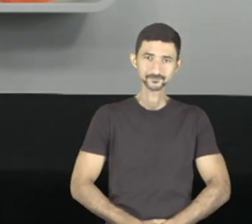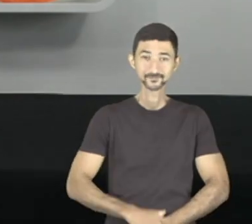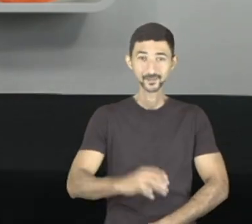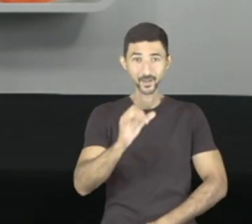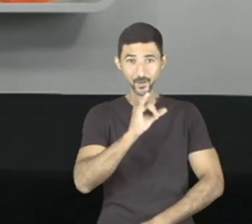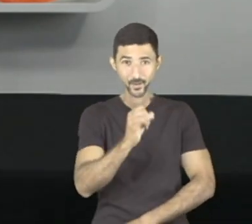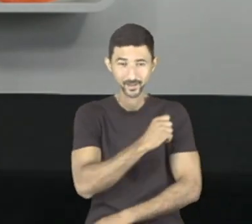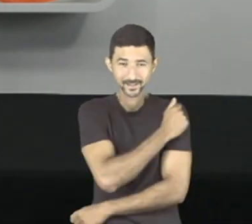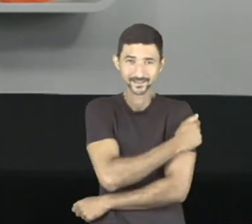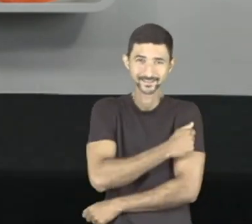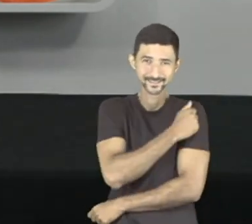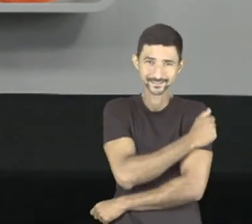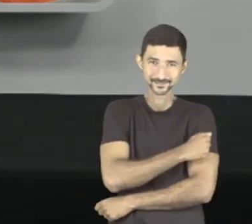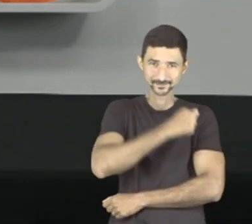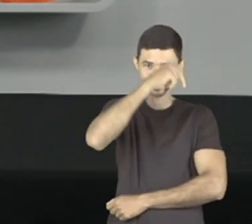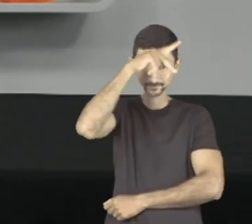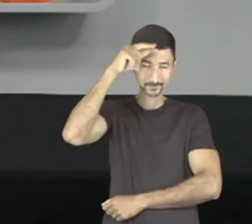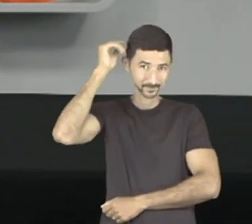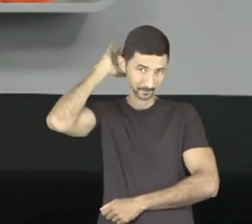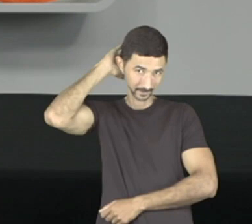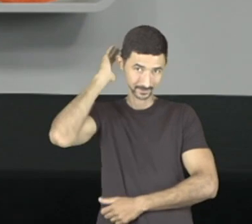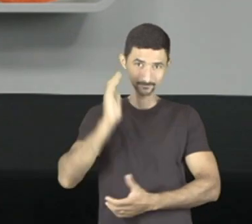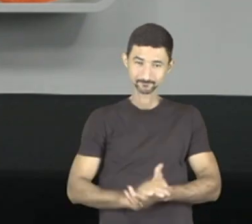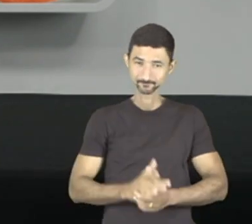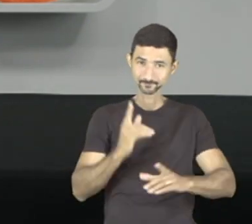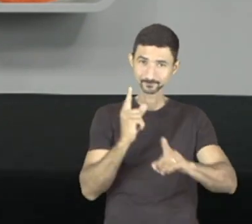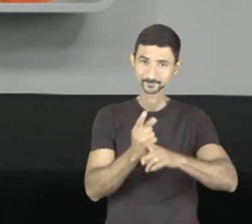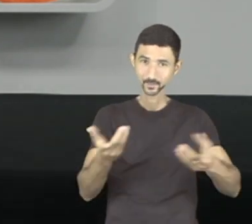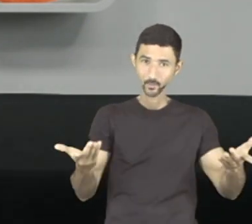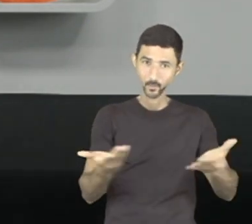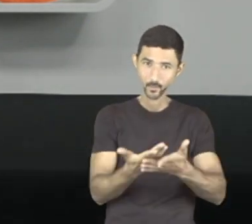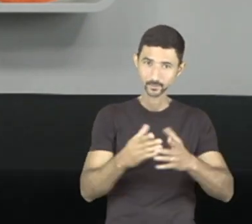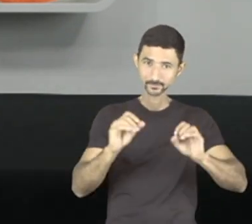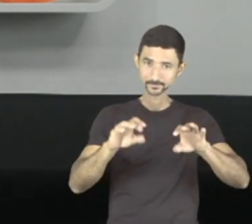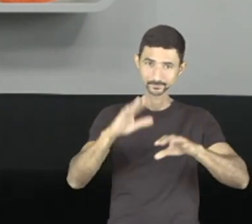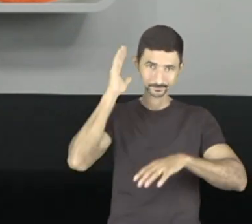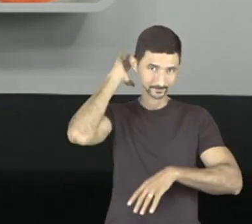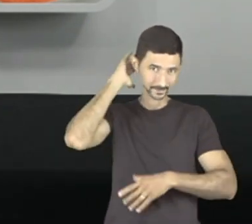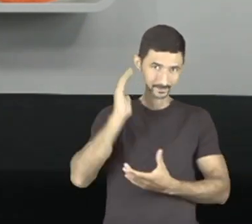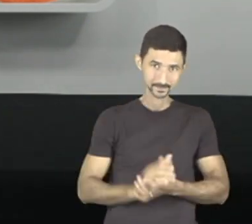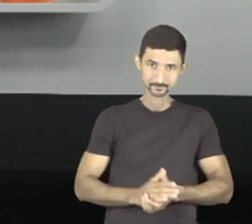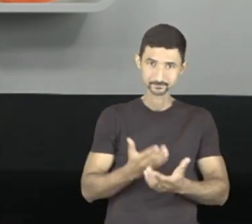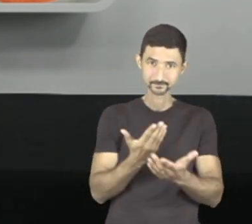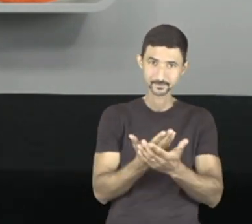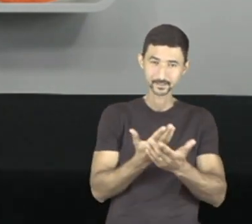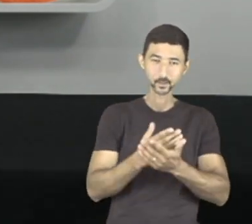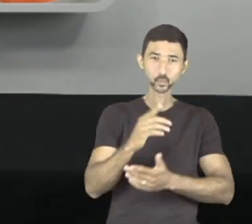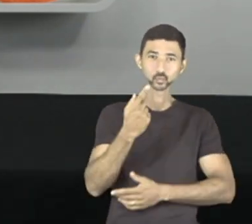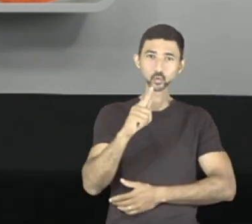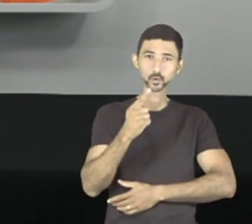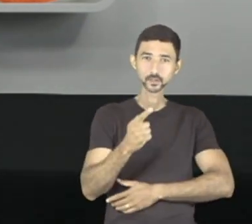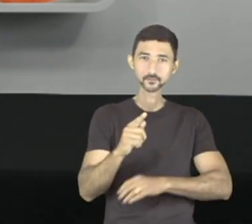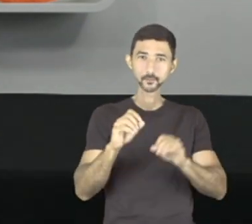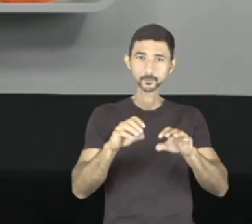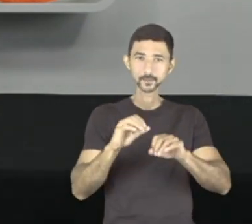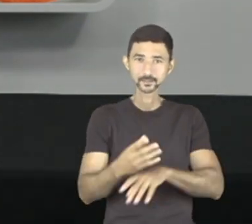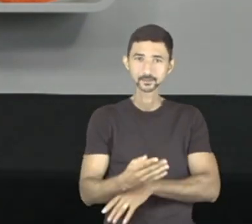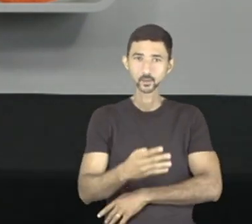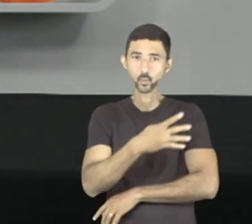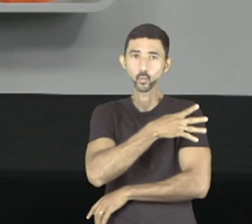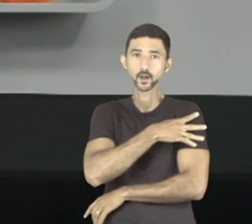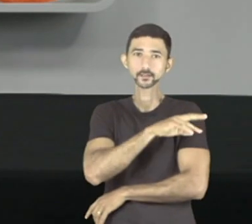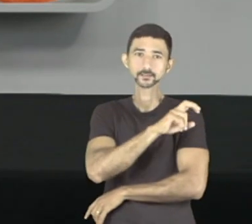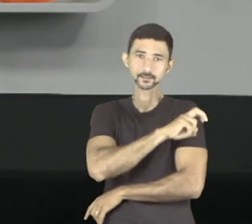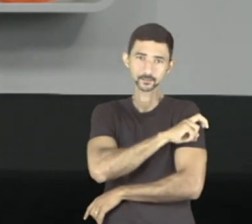Olá, estudantes da Rede Municipal de Belém, mais um encontro nosso aqui no Educa Belém, nossa aula de Geografia para os estudantes do